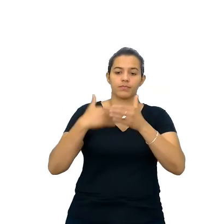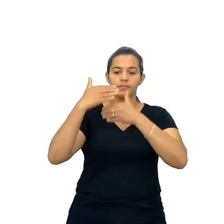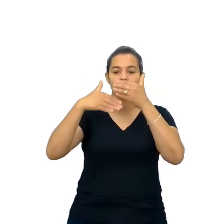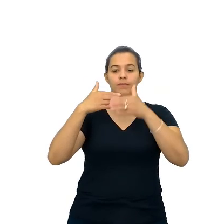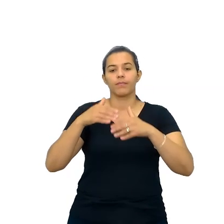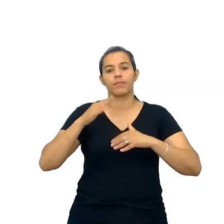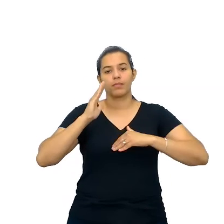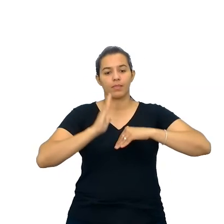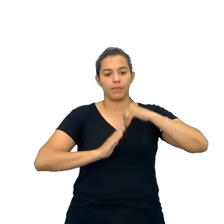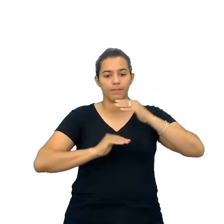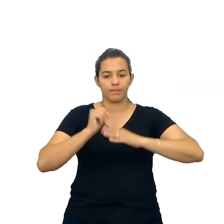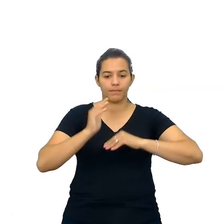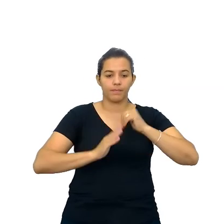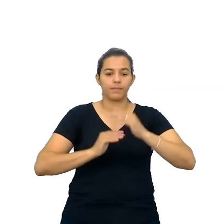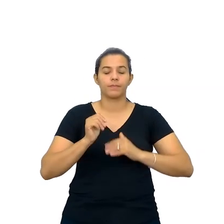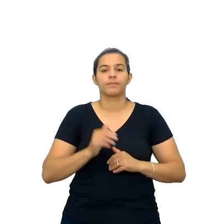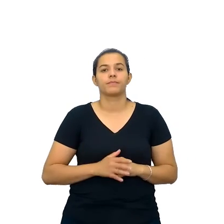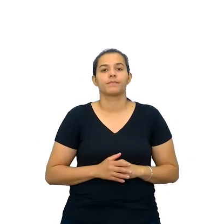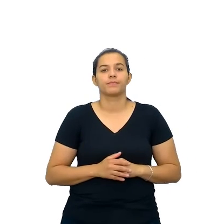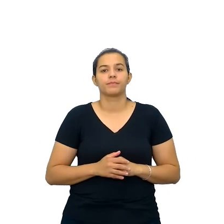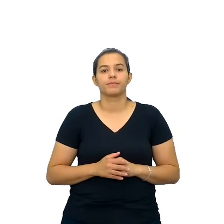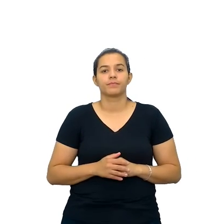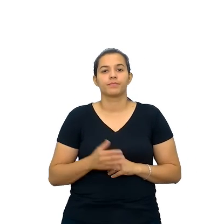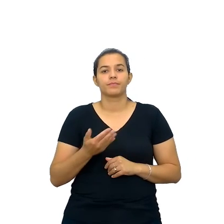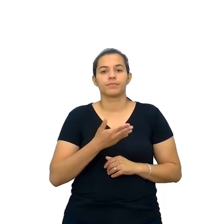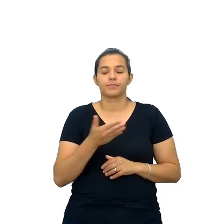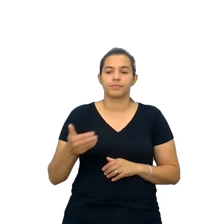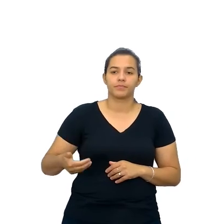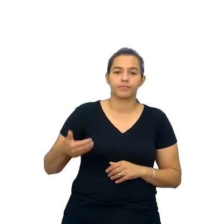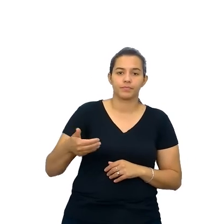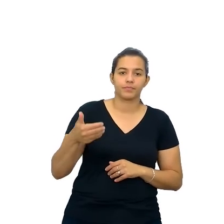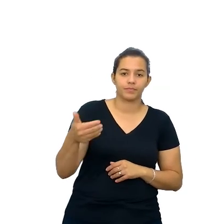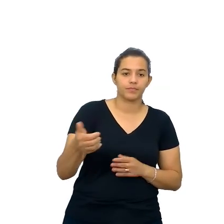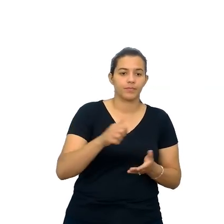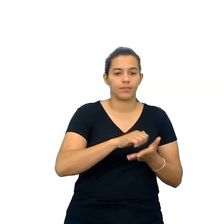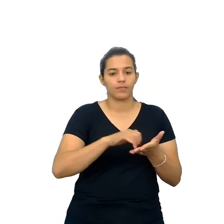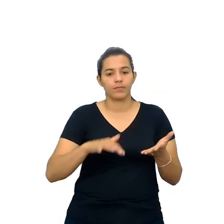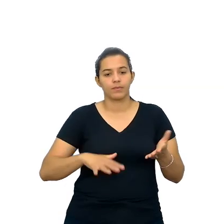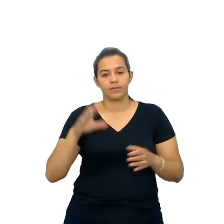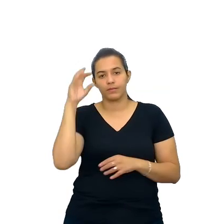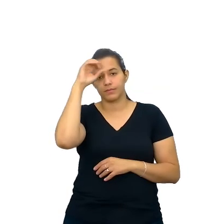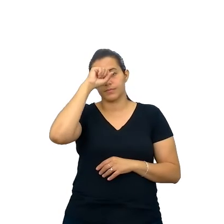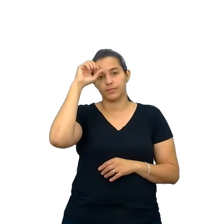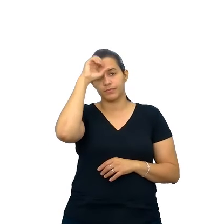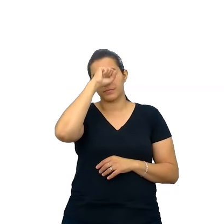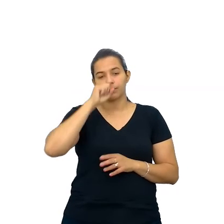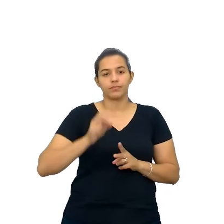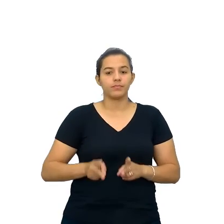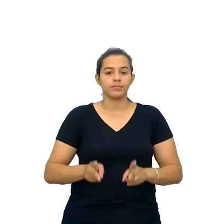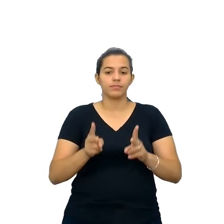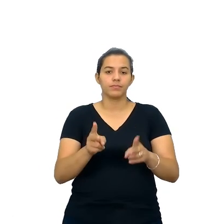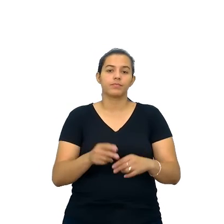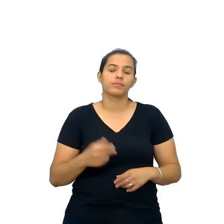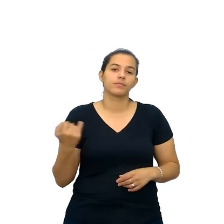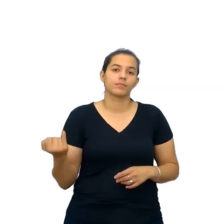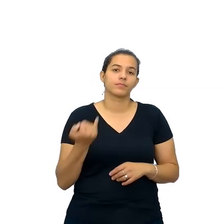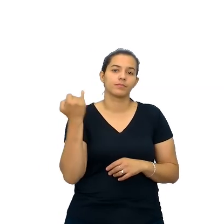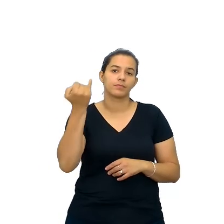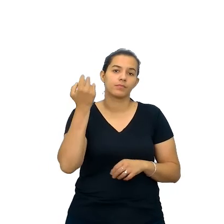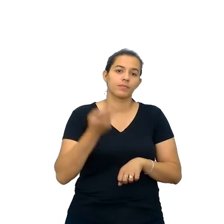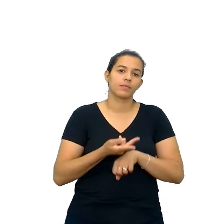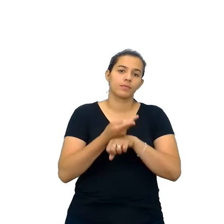das habilidades, né, das sequências da atividade do Aprender Sempre, sempre buscando a